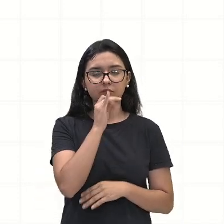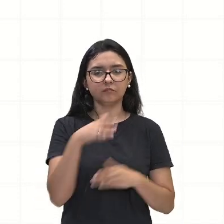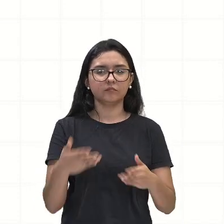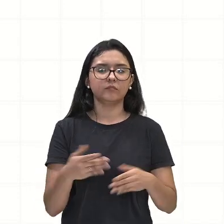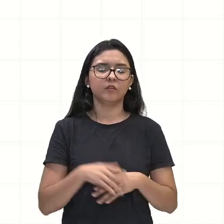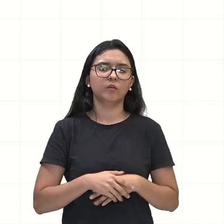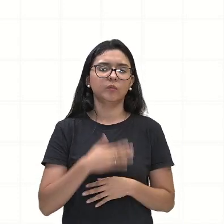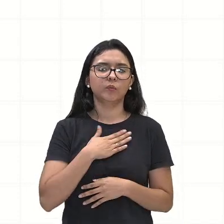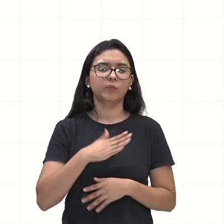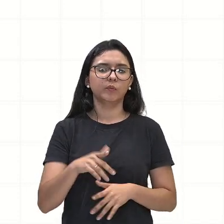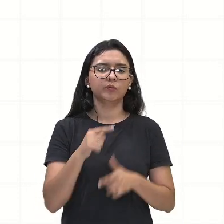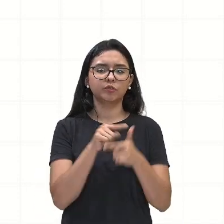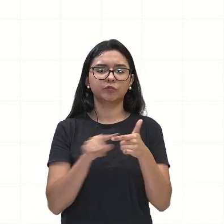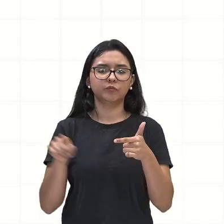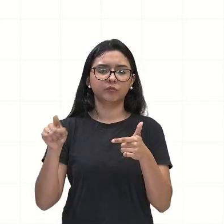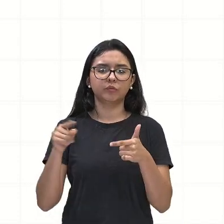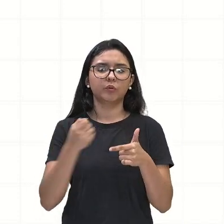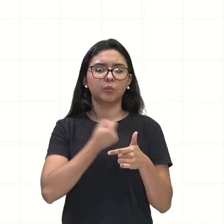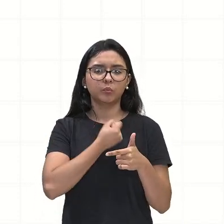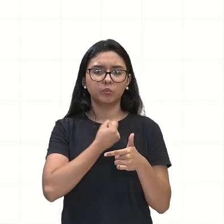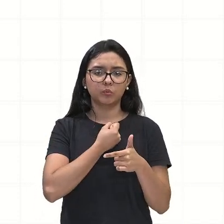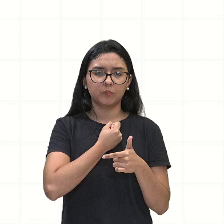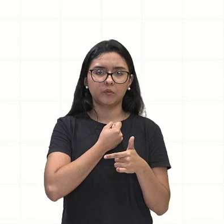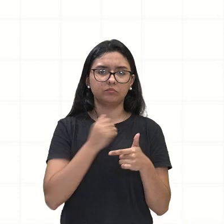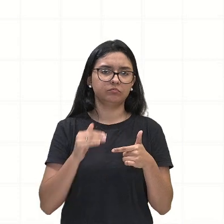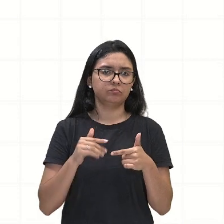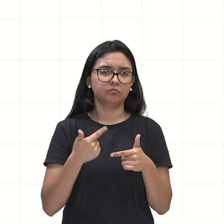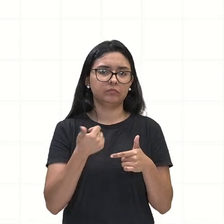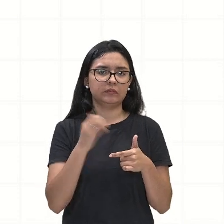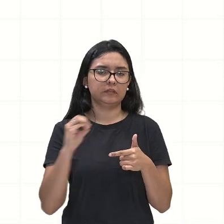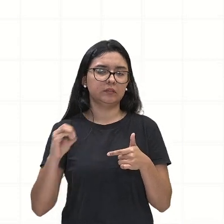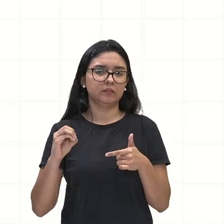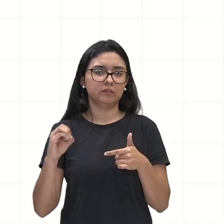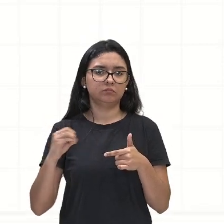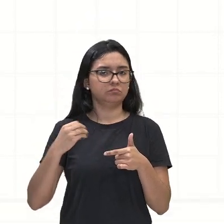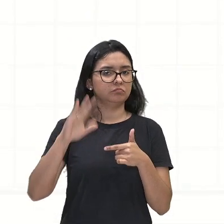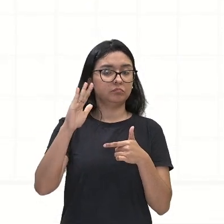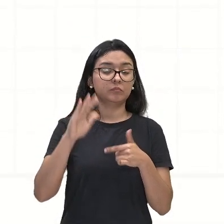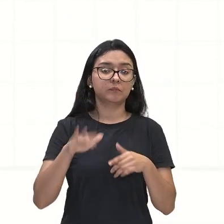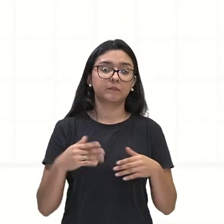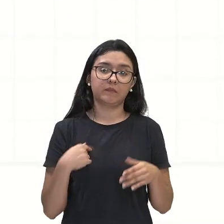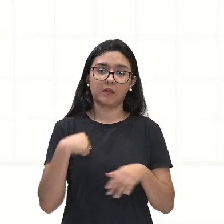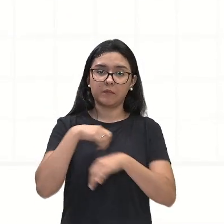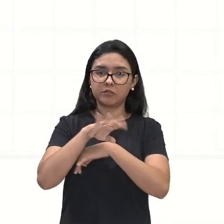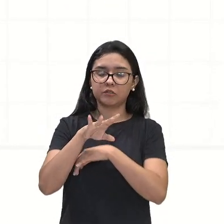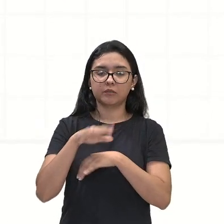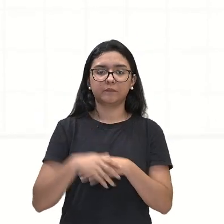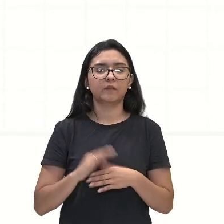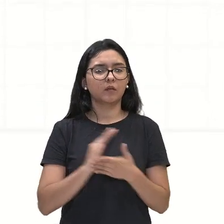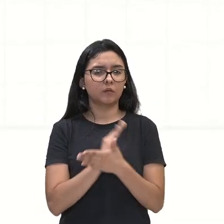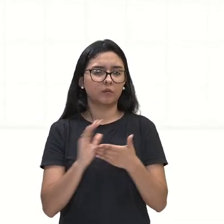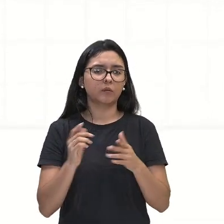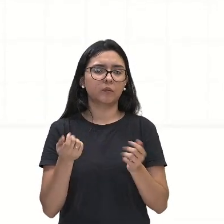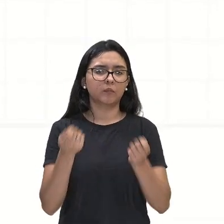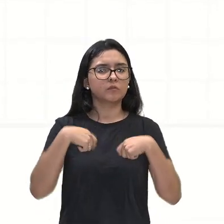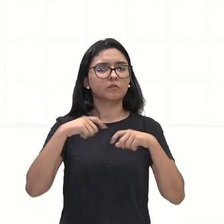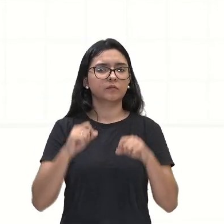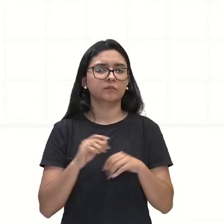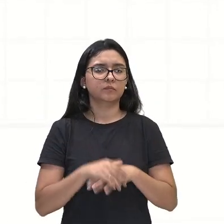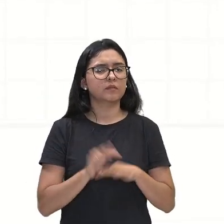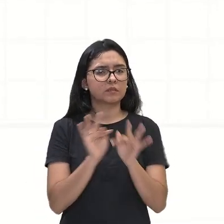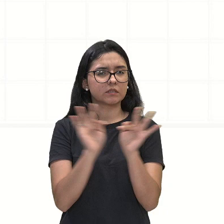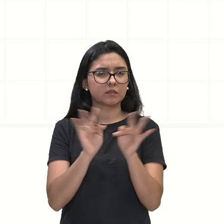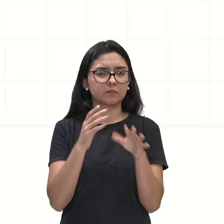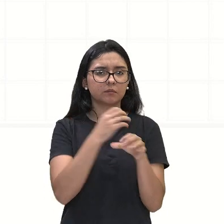gosto de fazer divisão com números muito altos. Tem alguma dica? Às vezes a gente consegue simplificar a fração para